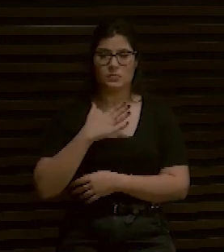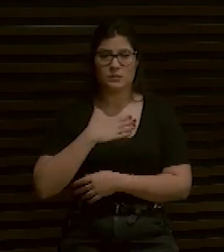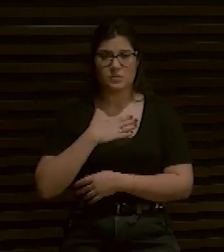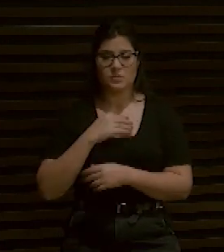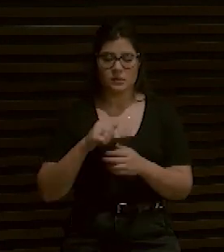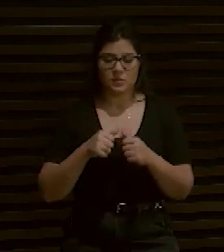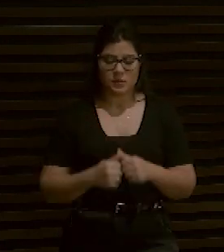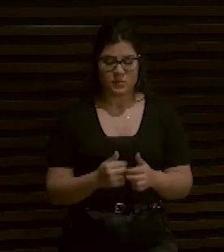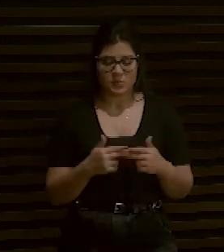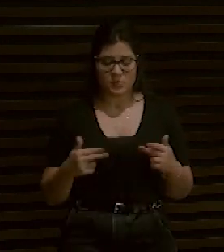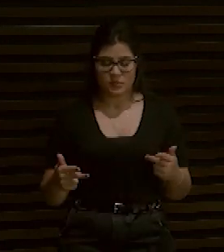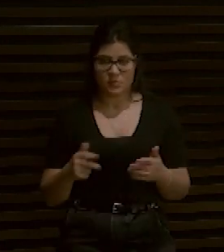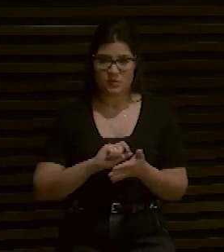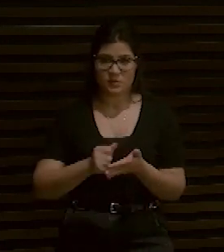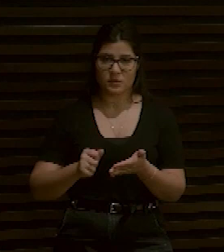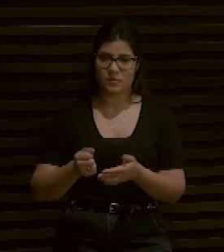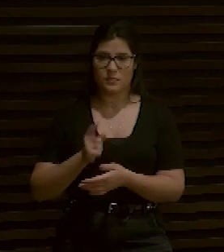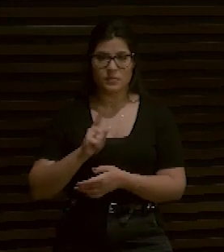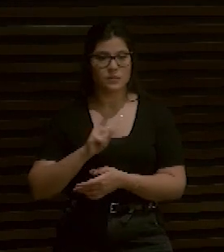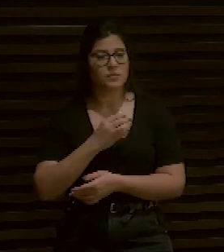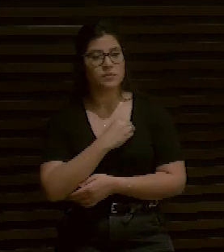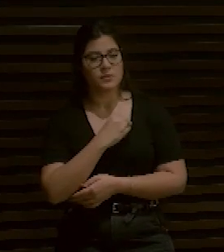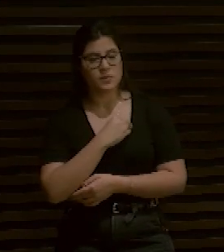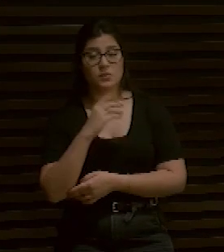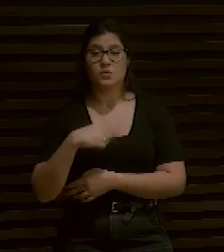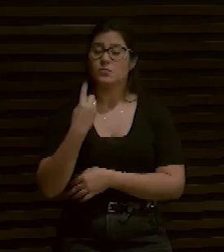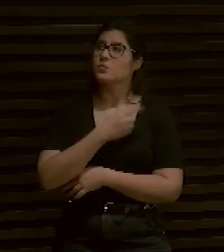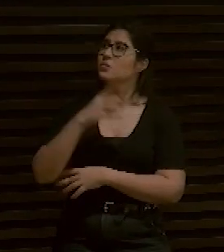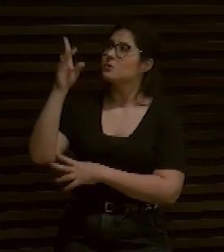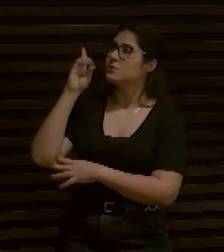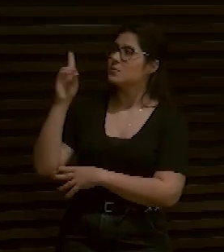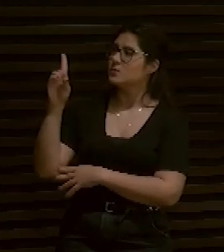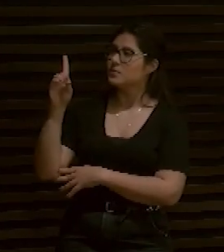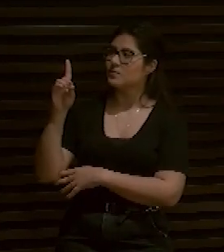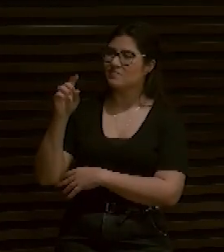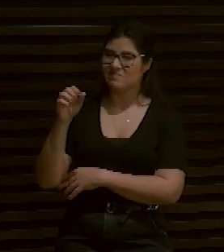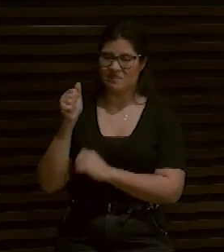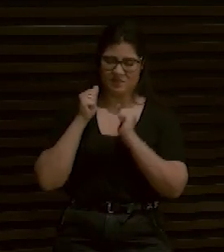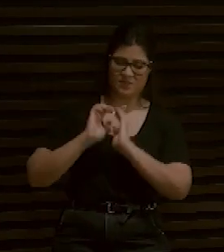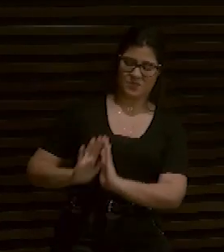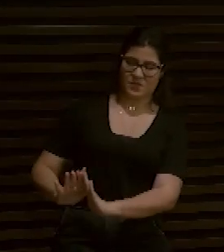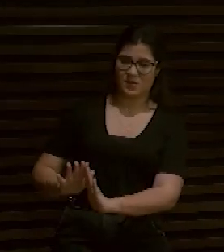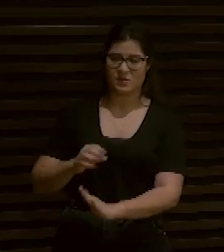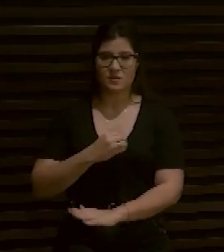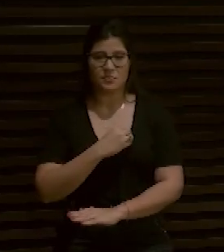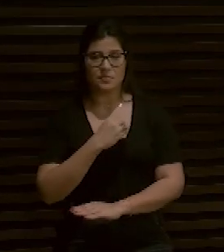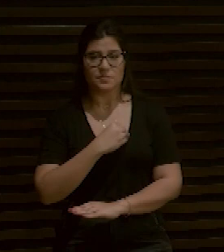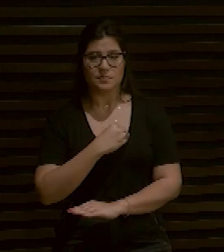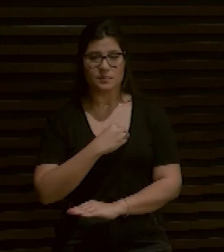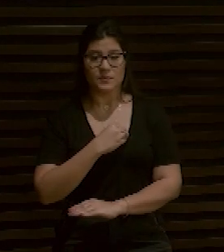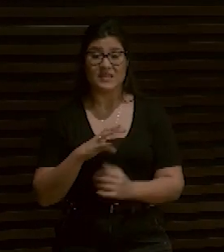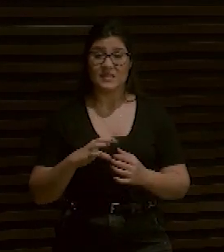vos escrevo para que não pequeis. O nosso Deus abomina o pecado. E é por isso que Ele deixa